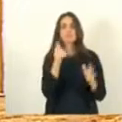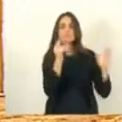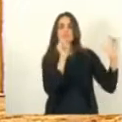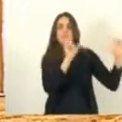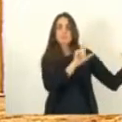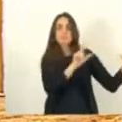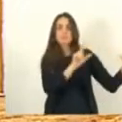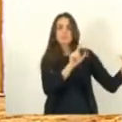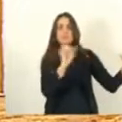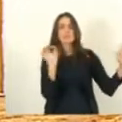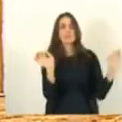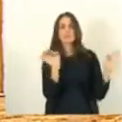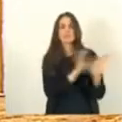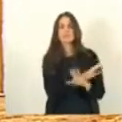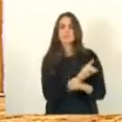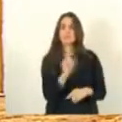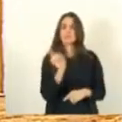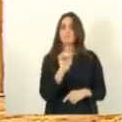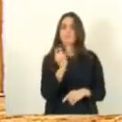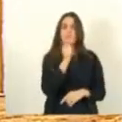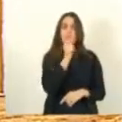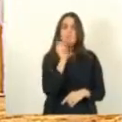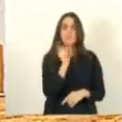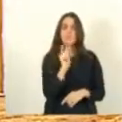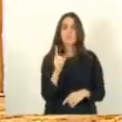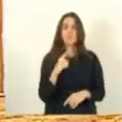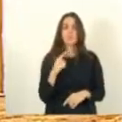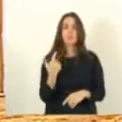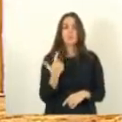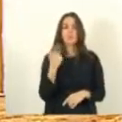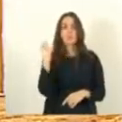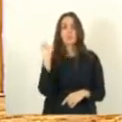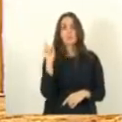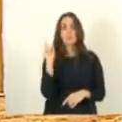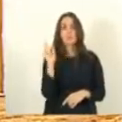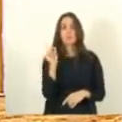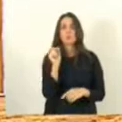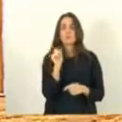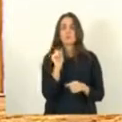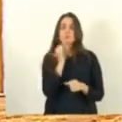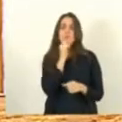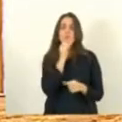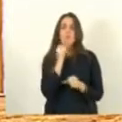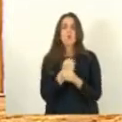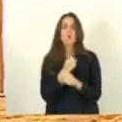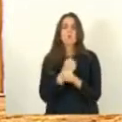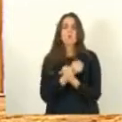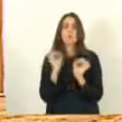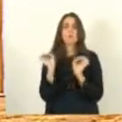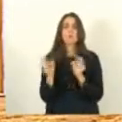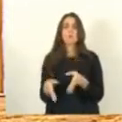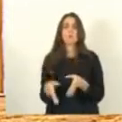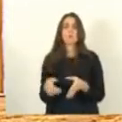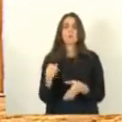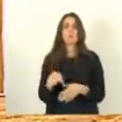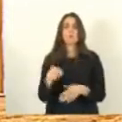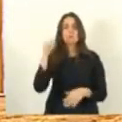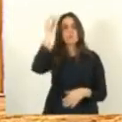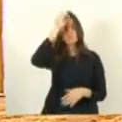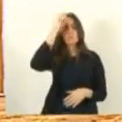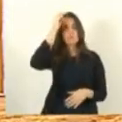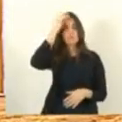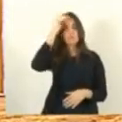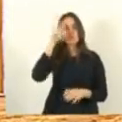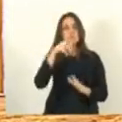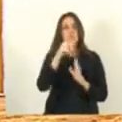não são mesmo. Nós temos ainda outros exemplos de obras inacabadas e abandonadas aqui no Estado, como aquele